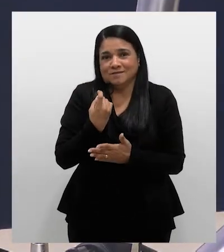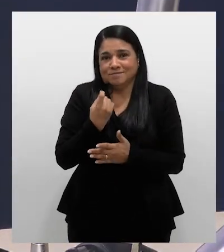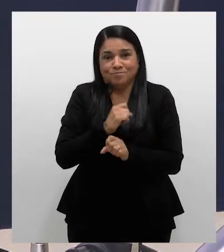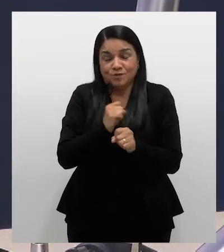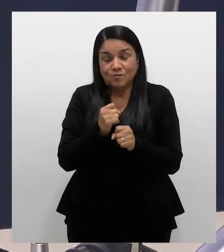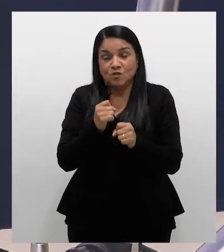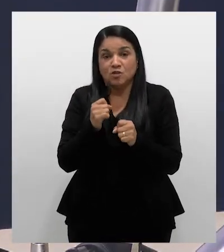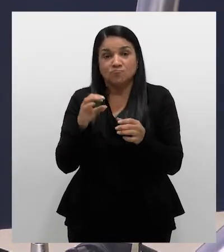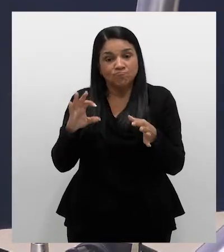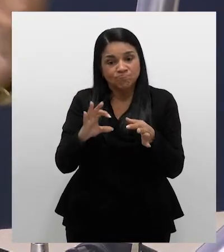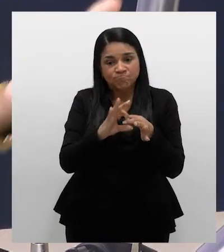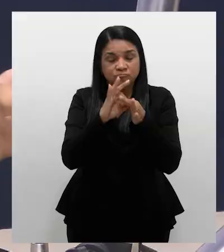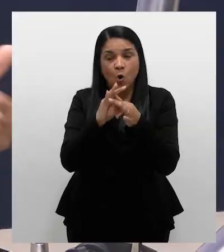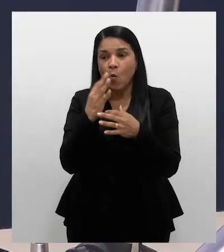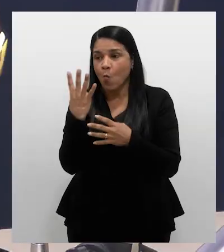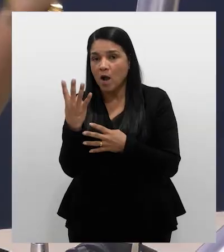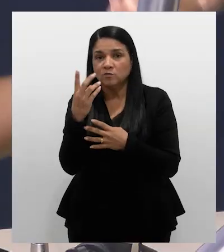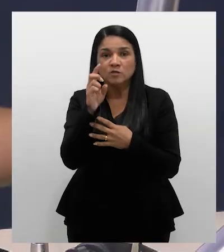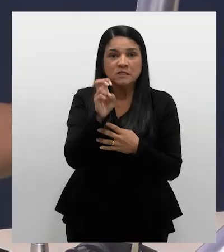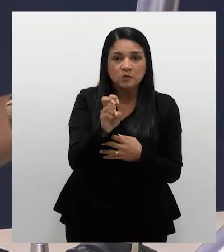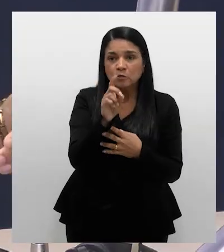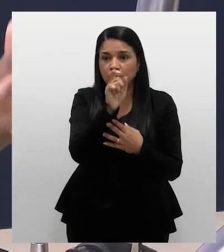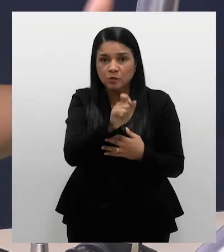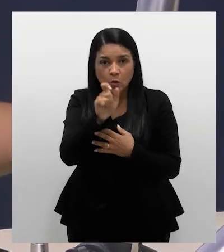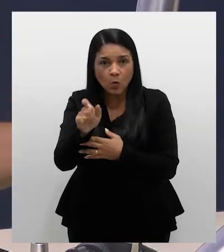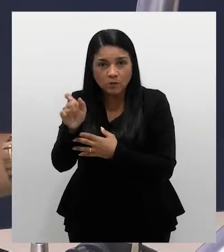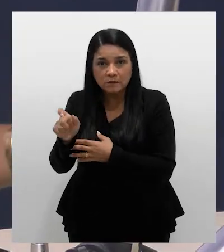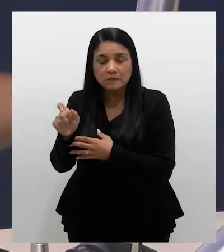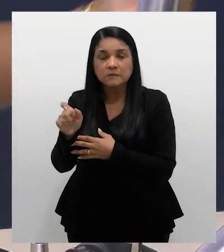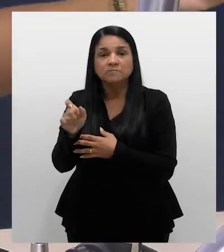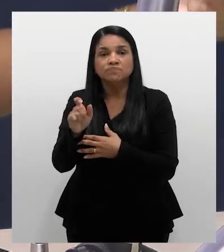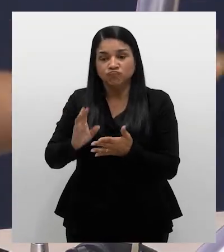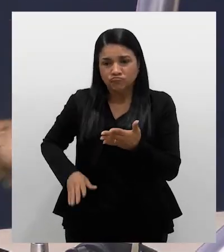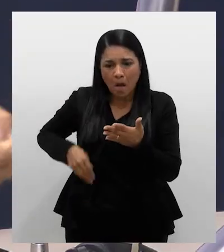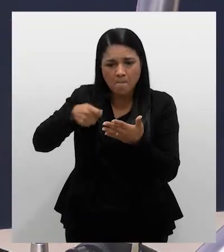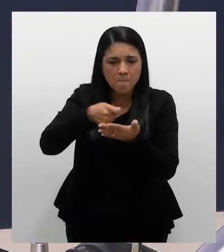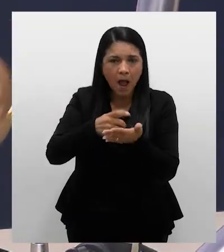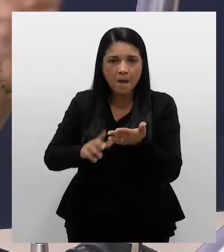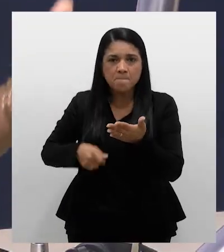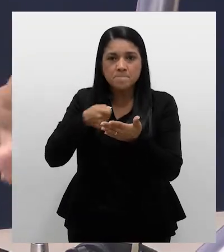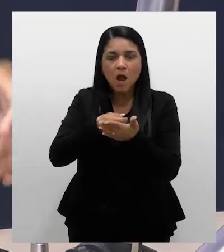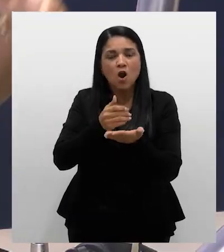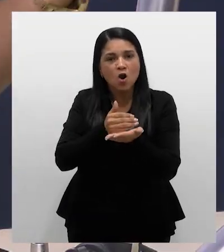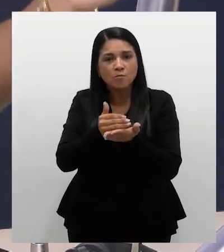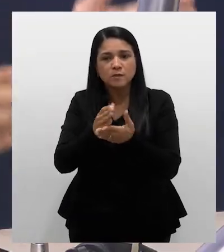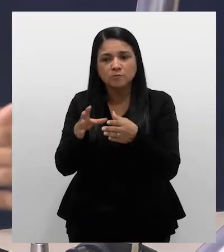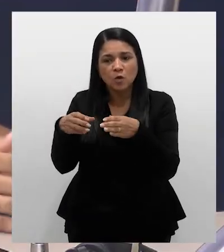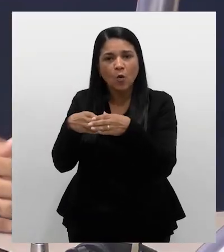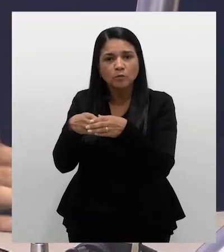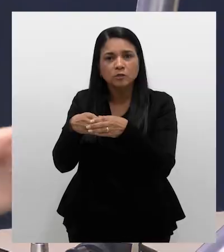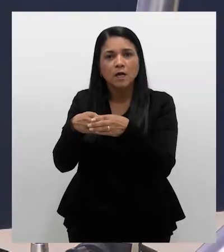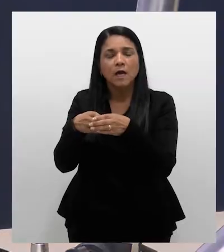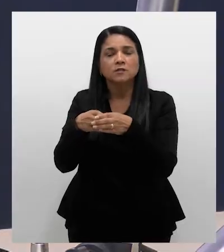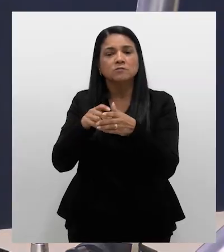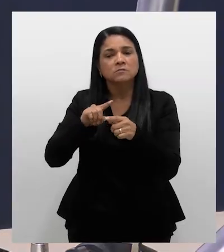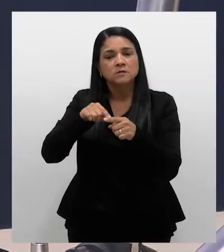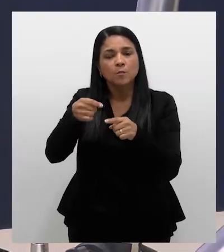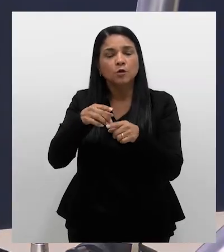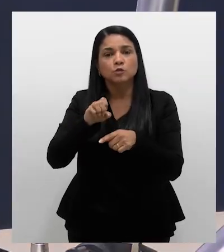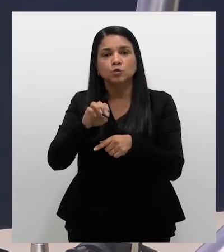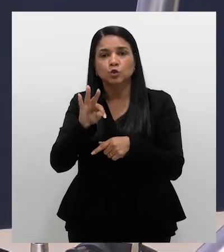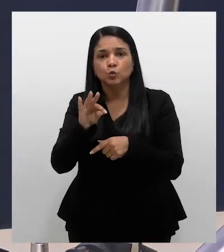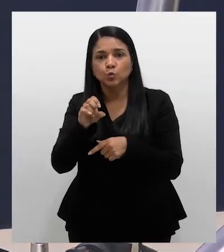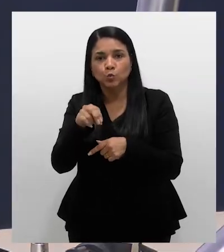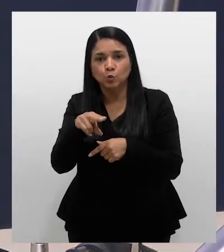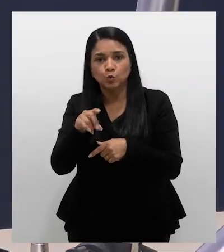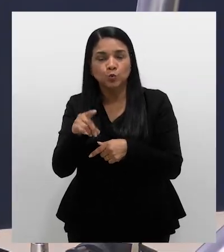fazer sozinho. Então nós nos juntamos, 4 pessoas, 5 pessoas, nosso próprio dinheiro colocamos, começamos na comunidade, fomos para o